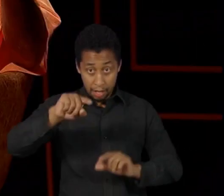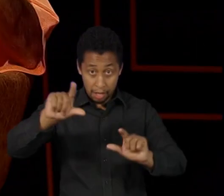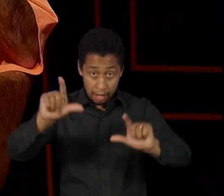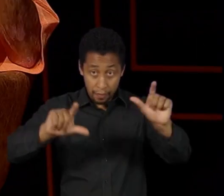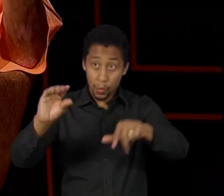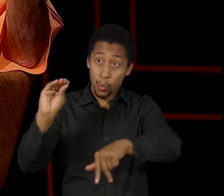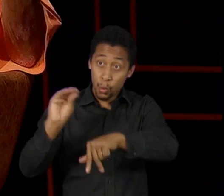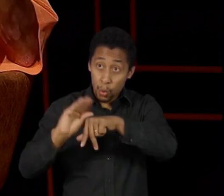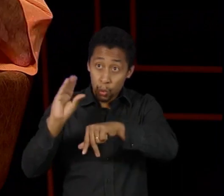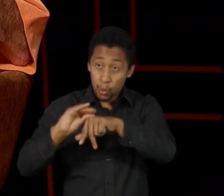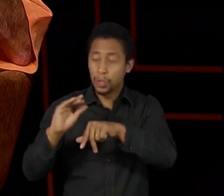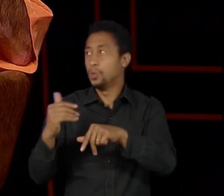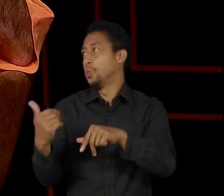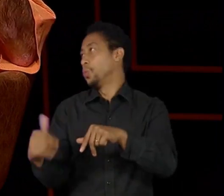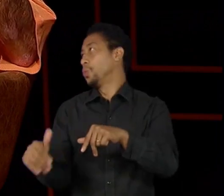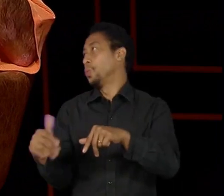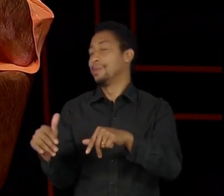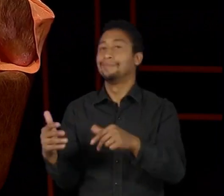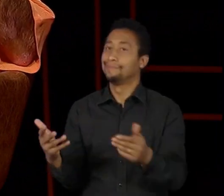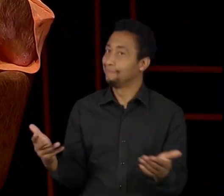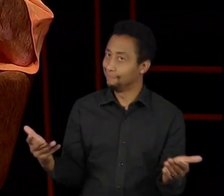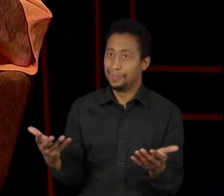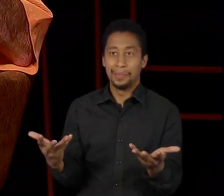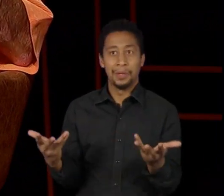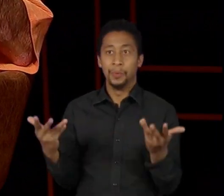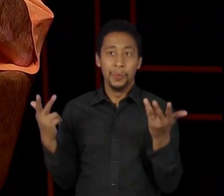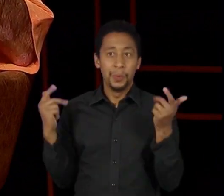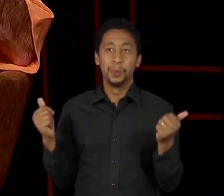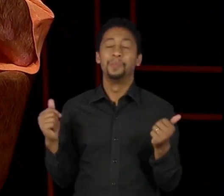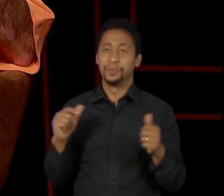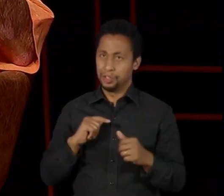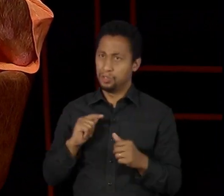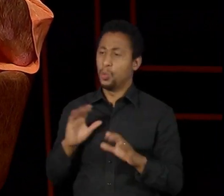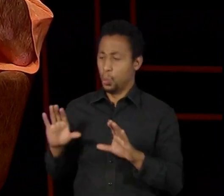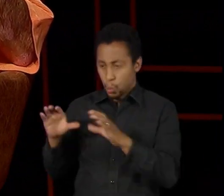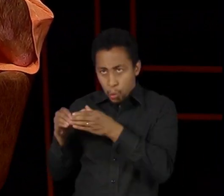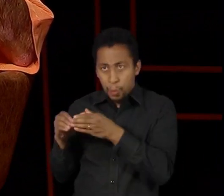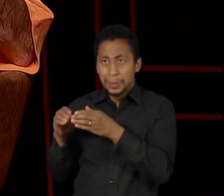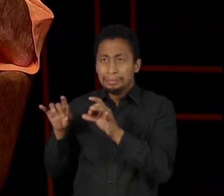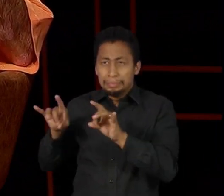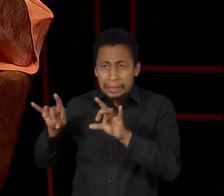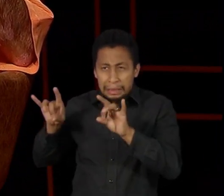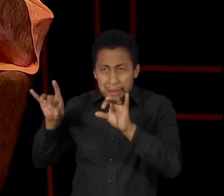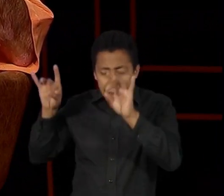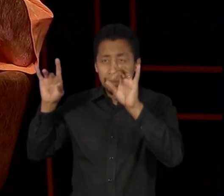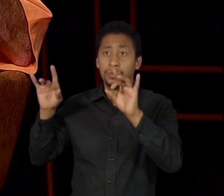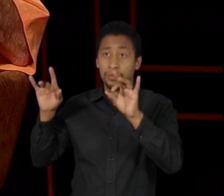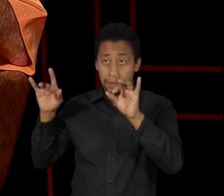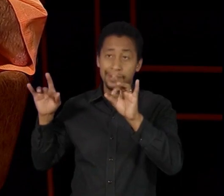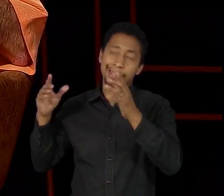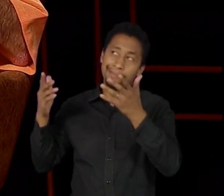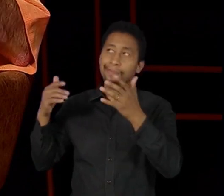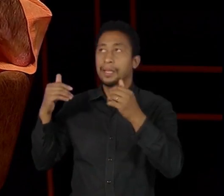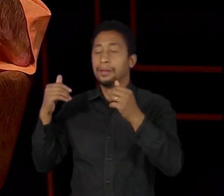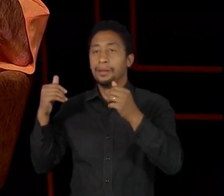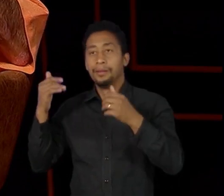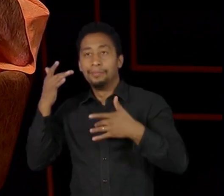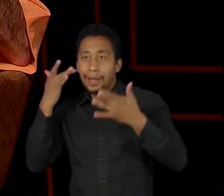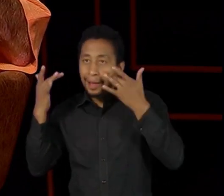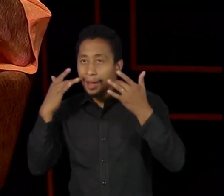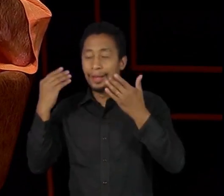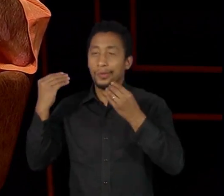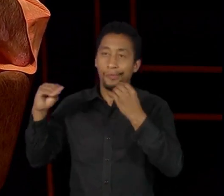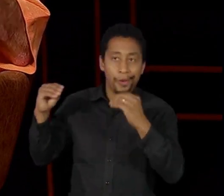vida fantástica. Nós tínhamos uma teledramaturgia aqui, do Canal 2, aqui da Cultura, da TV Cultura,